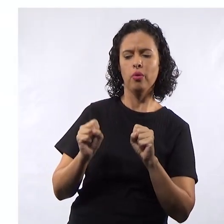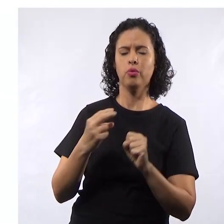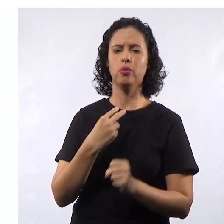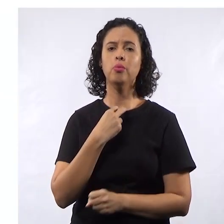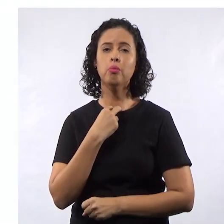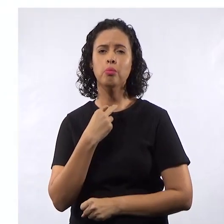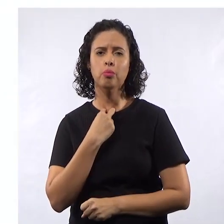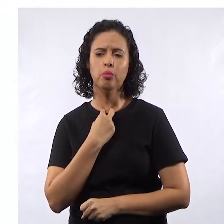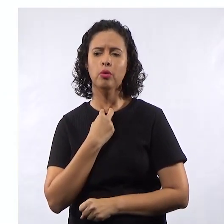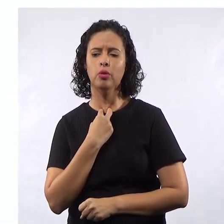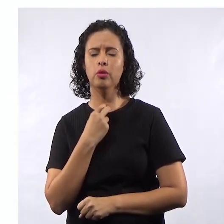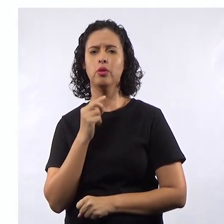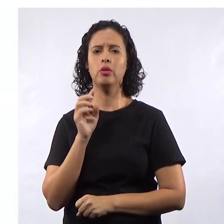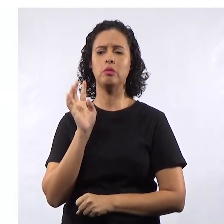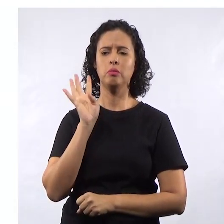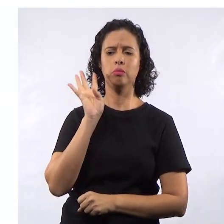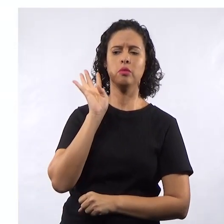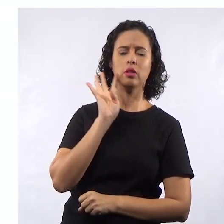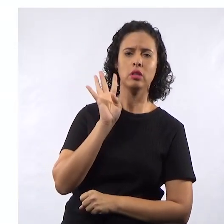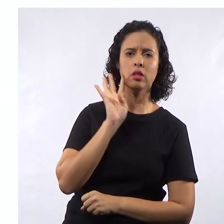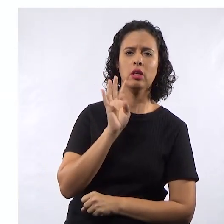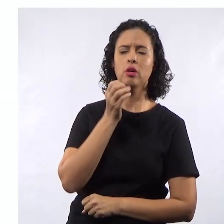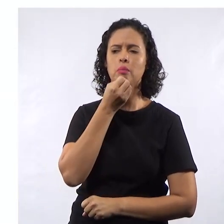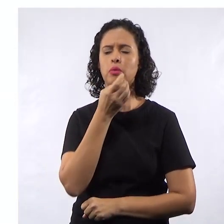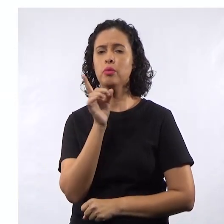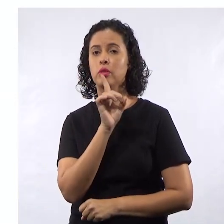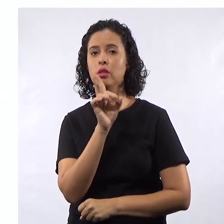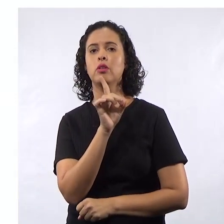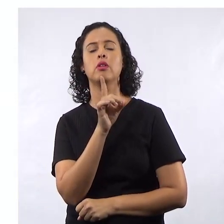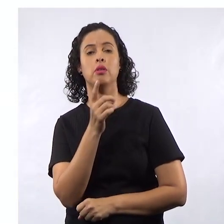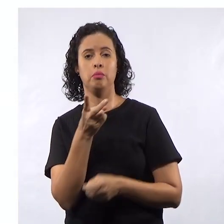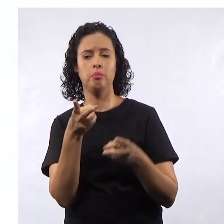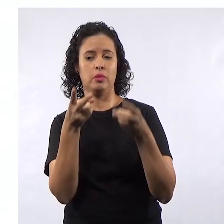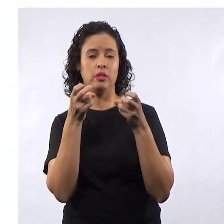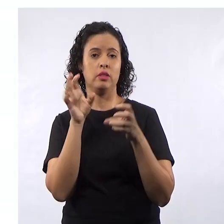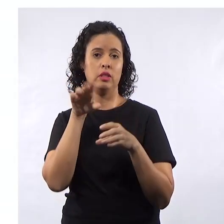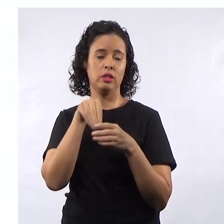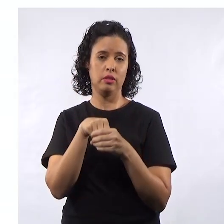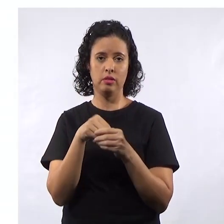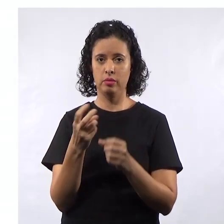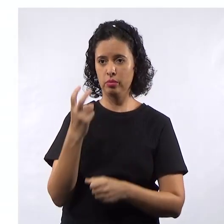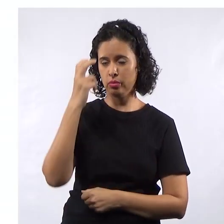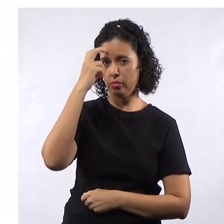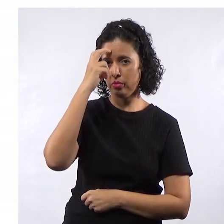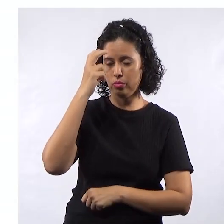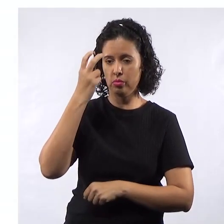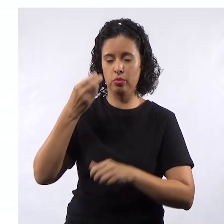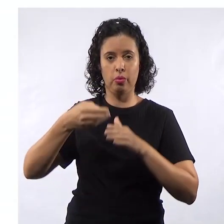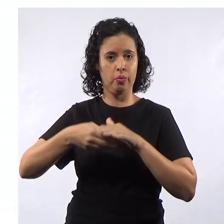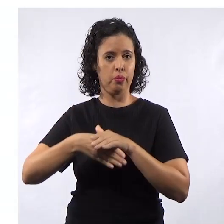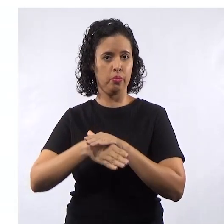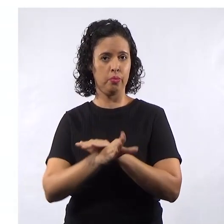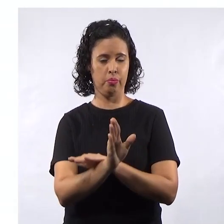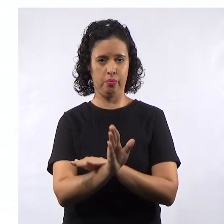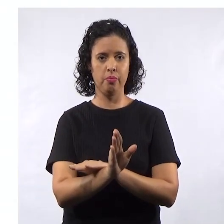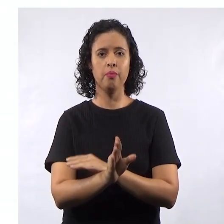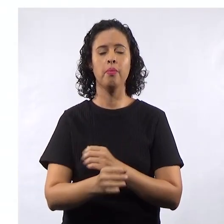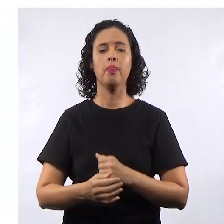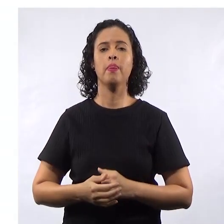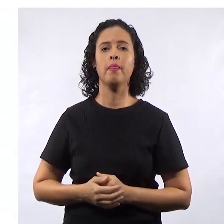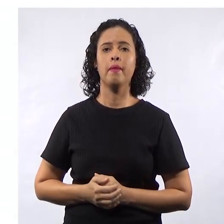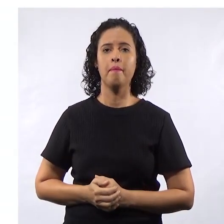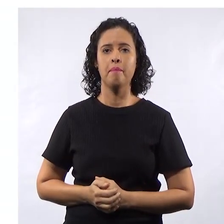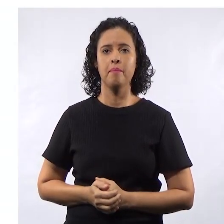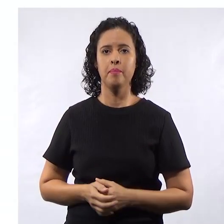vê ali a questão da cultura, a questão dos costumes, né? Que surge ali do direito natural, tá certo? E